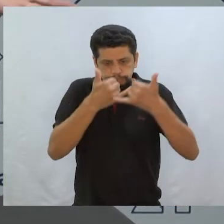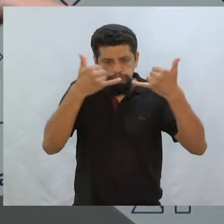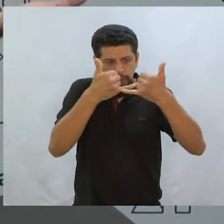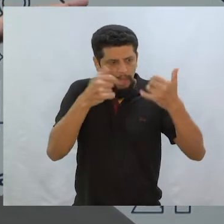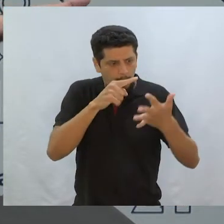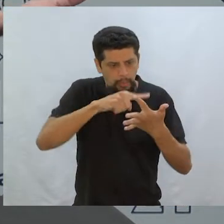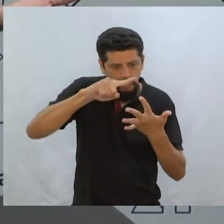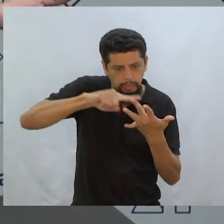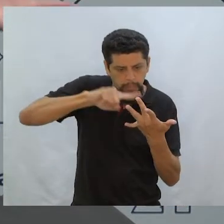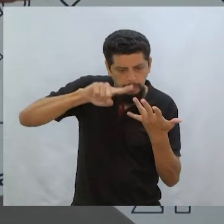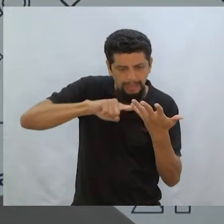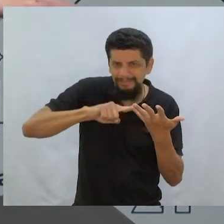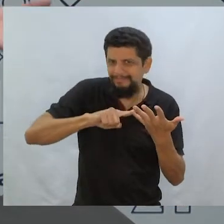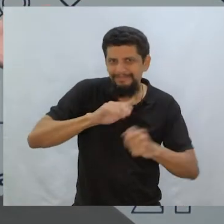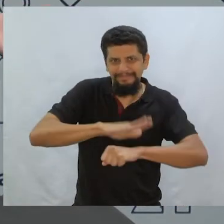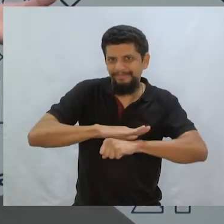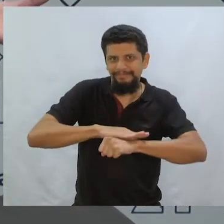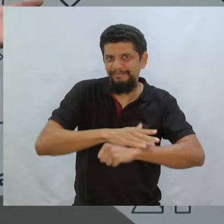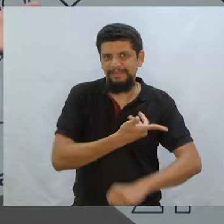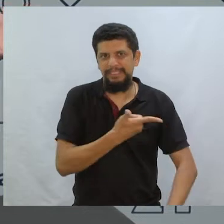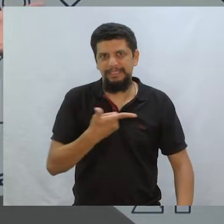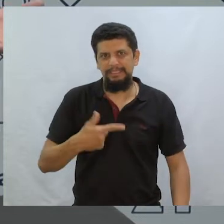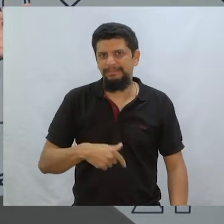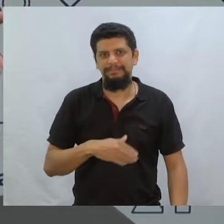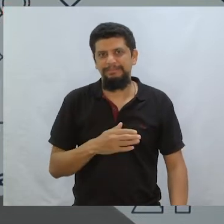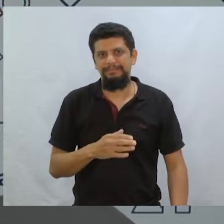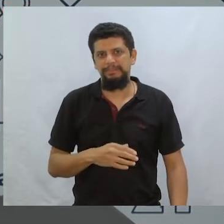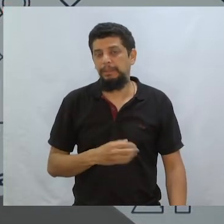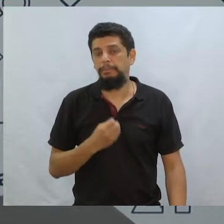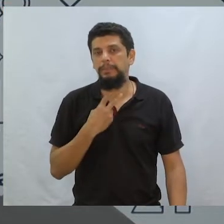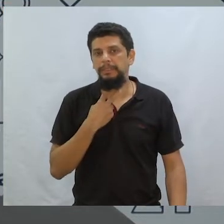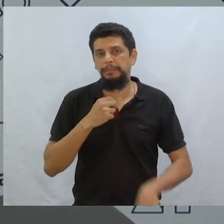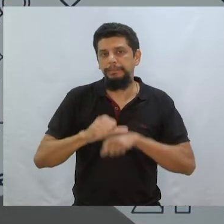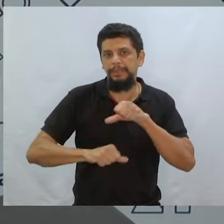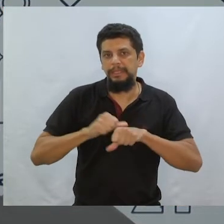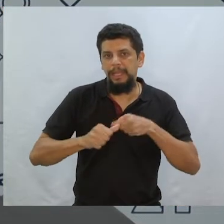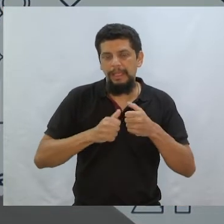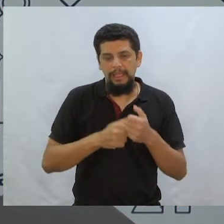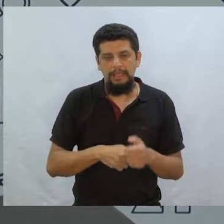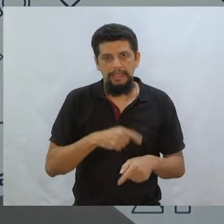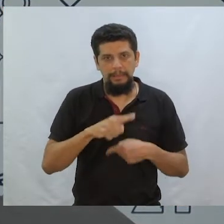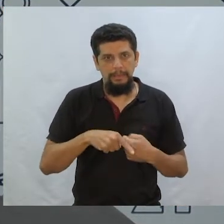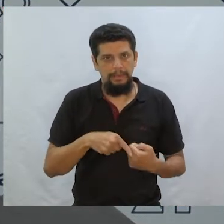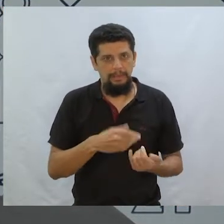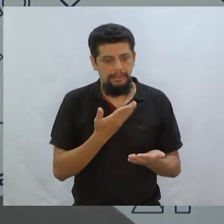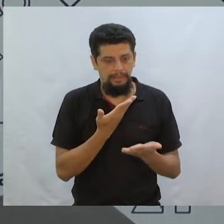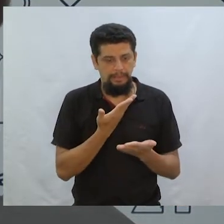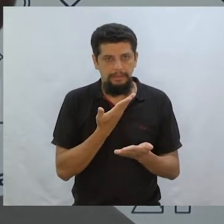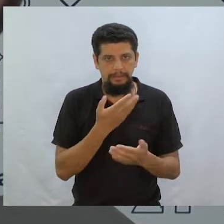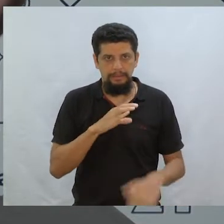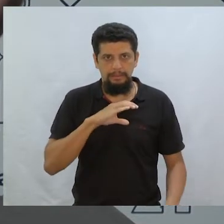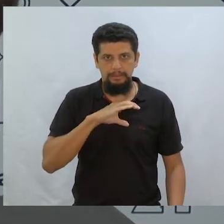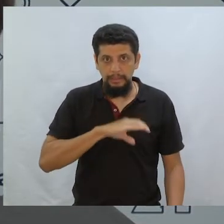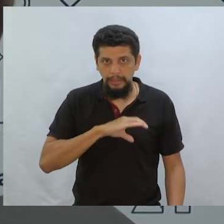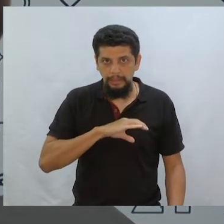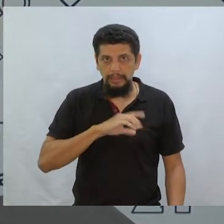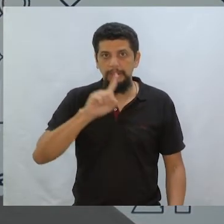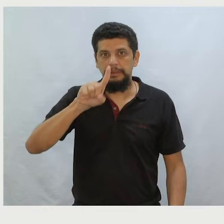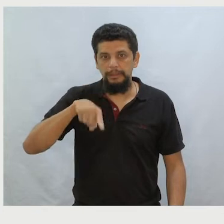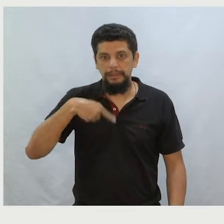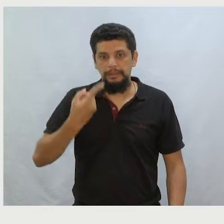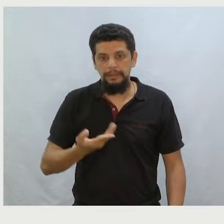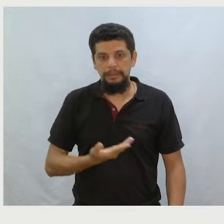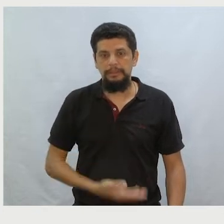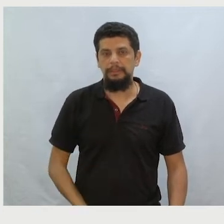as linhas Afinal né não ia dar tempo de mudar mesmo depois da aula de português vinha a